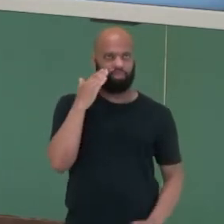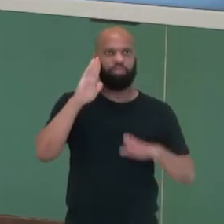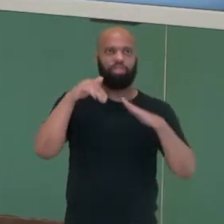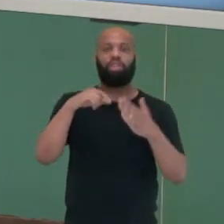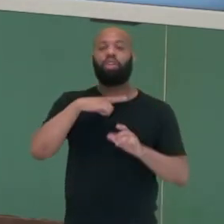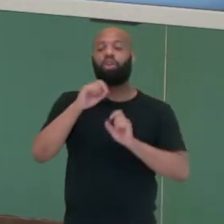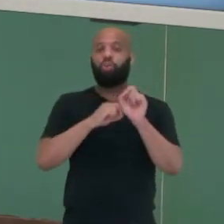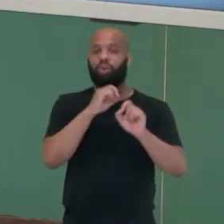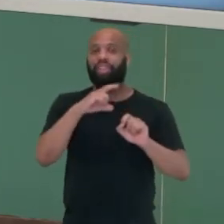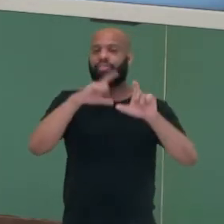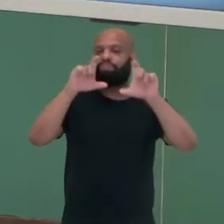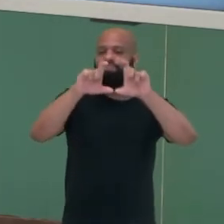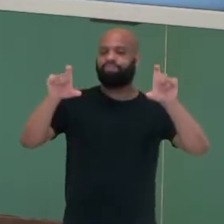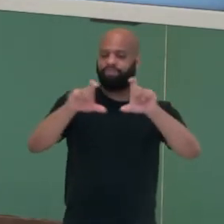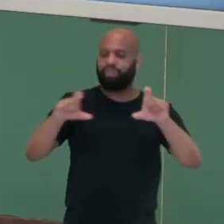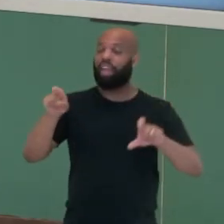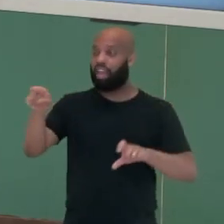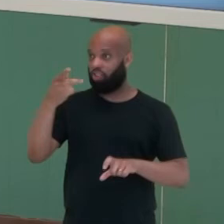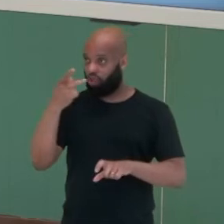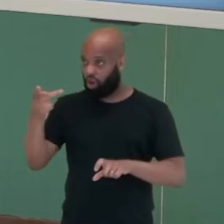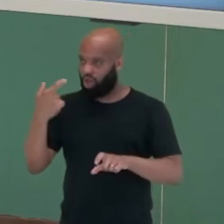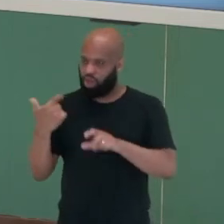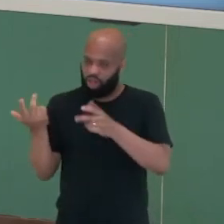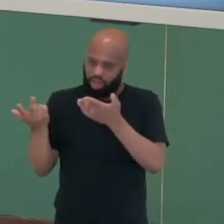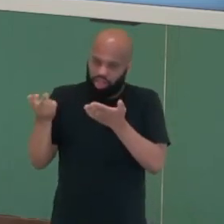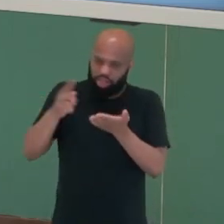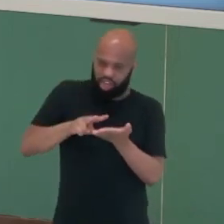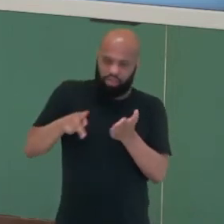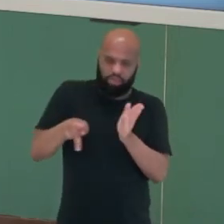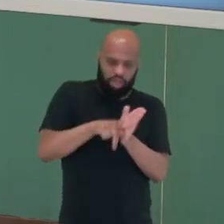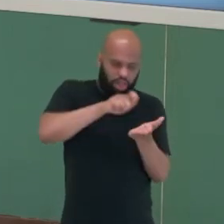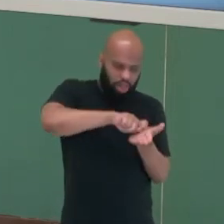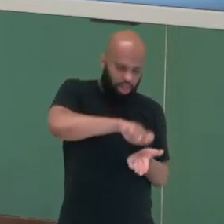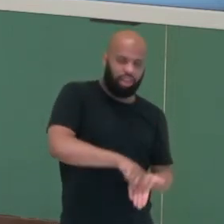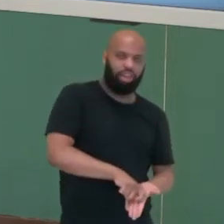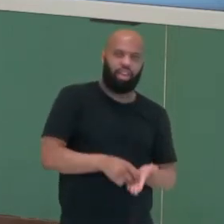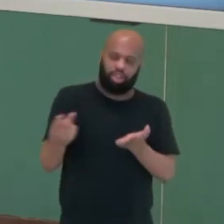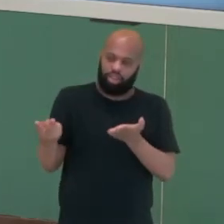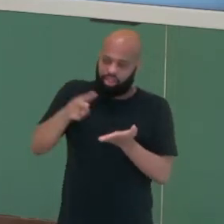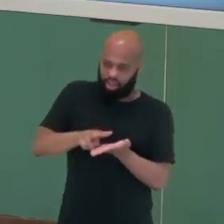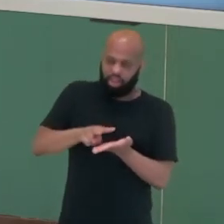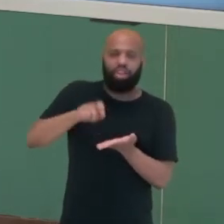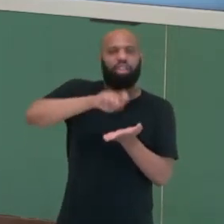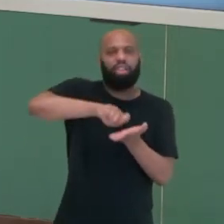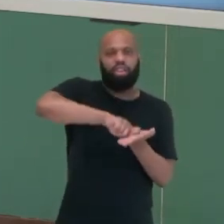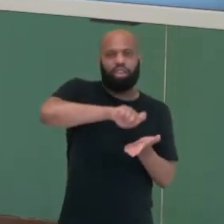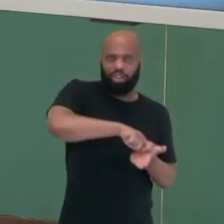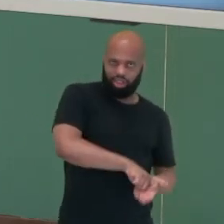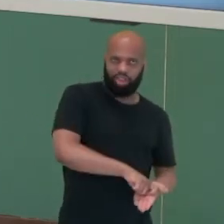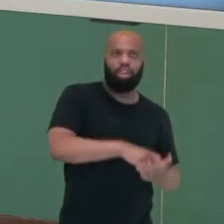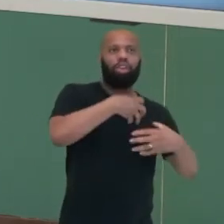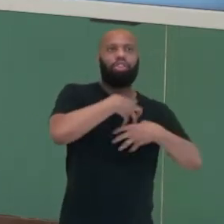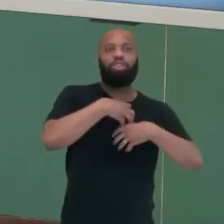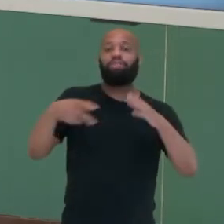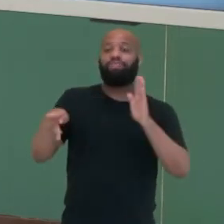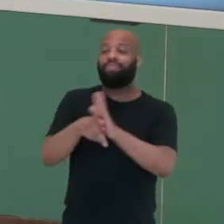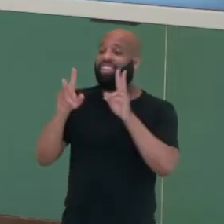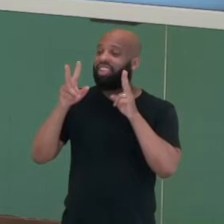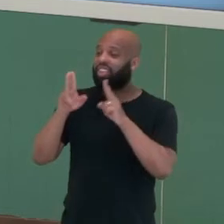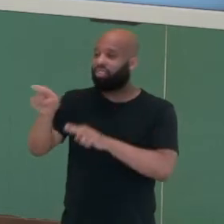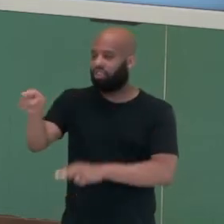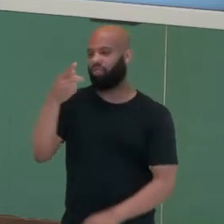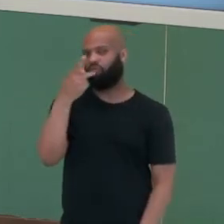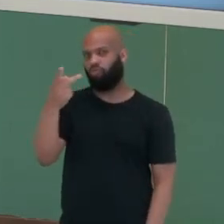as falas são transcritas. Vou transcrever. O que é transcrição? É escrever da maneira como